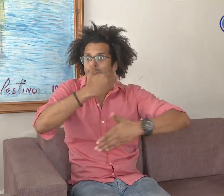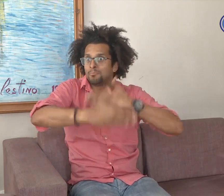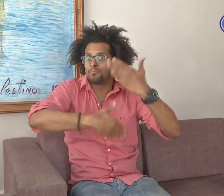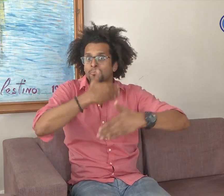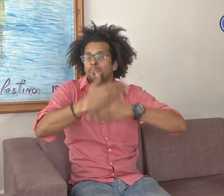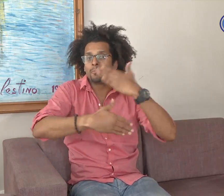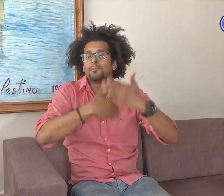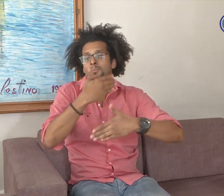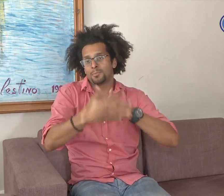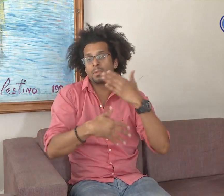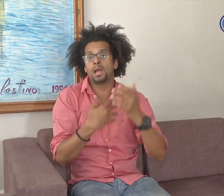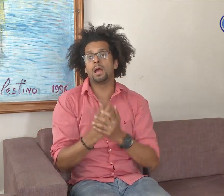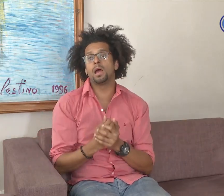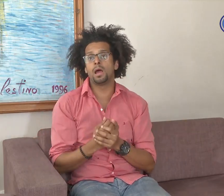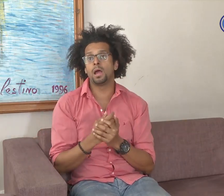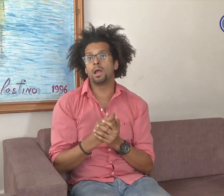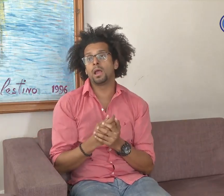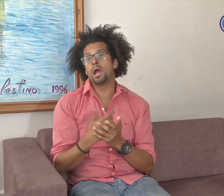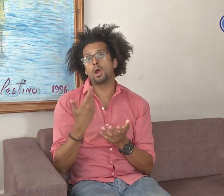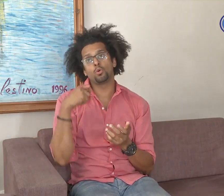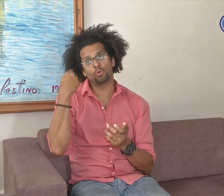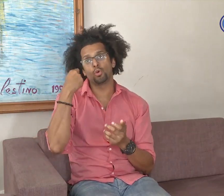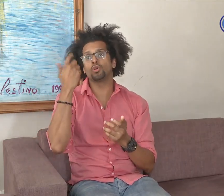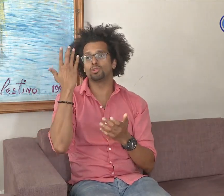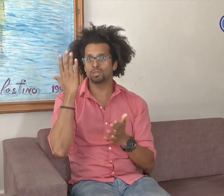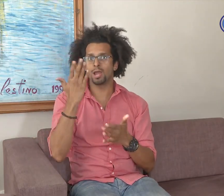assim eu consegui me desenvolver.